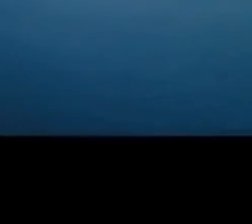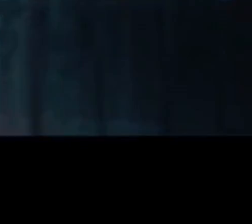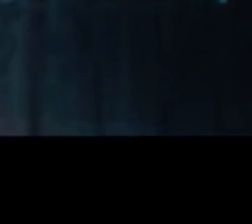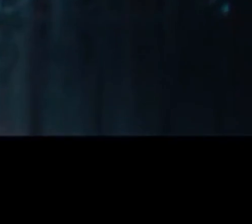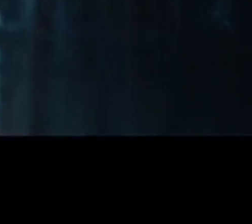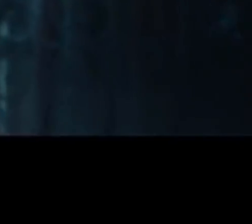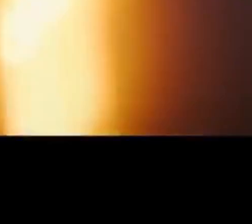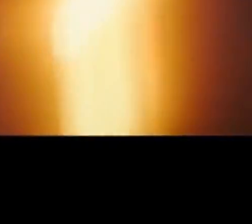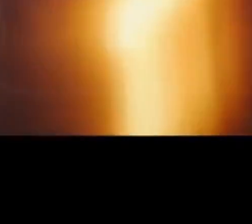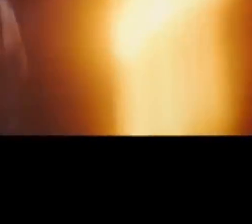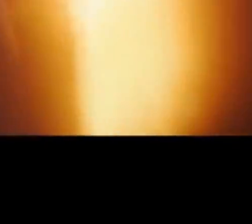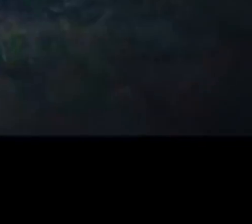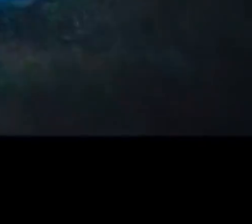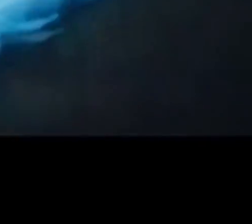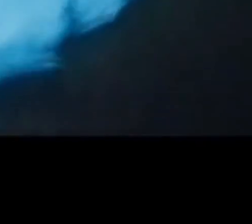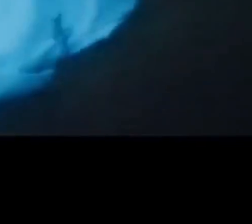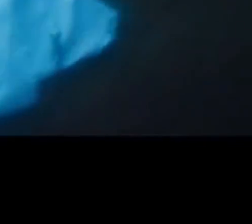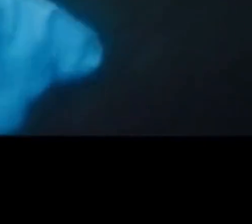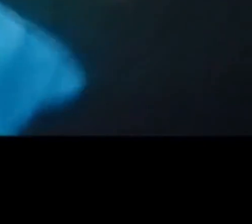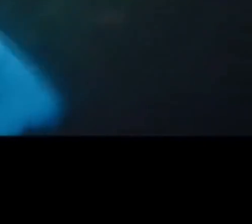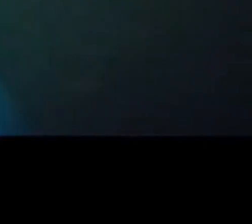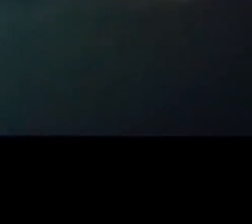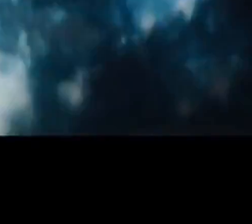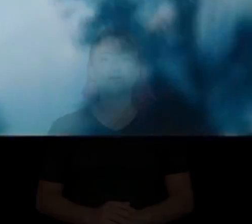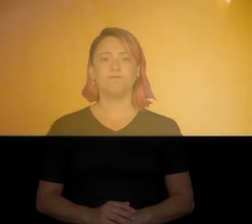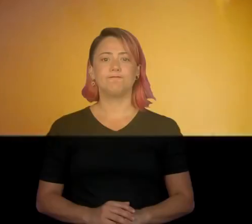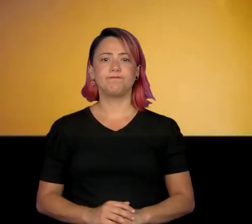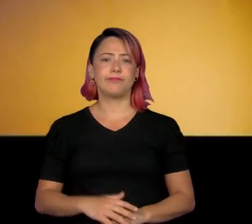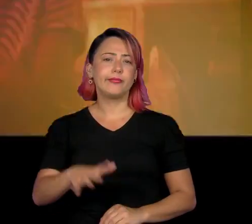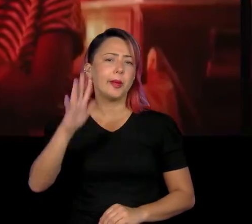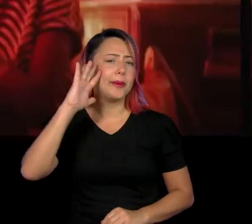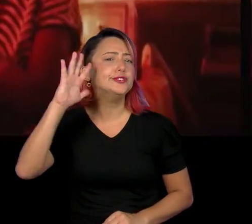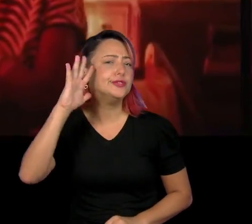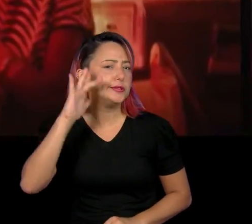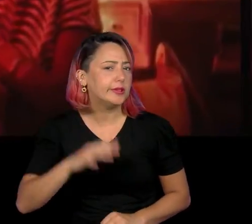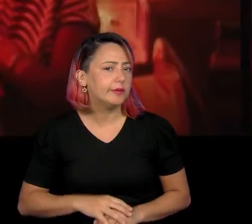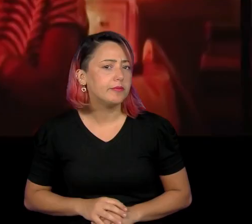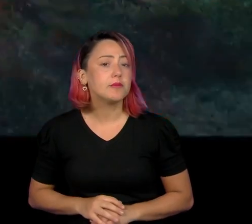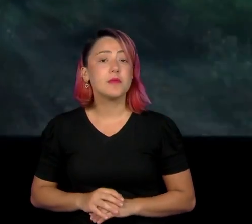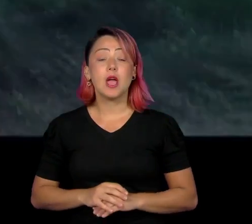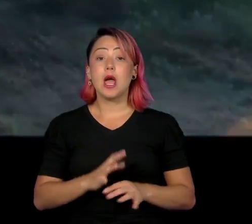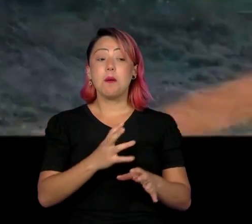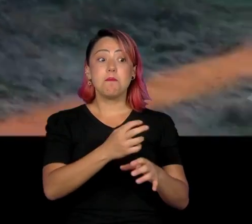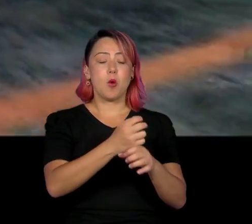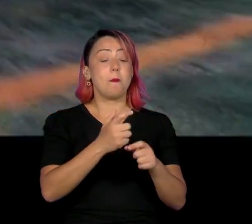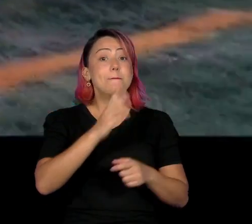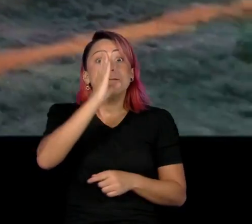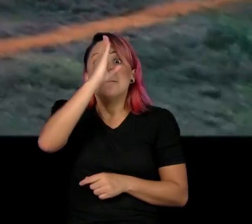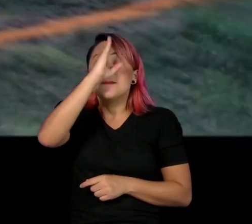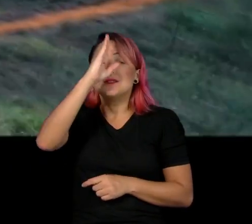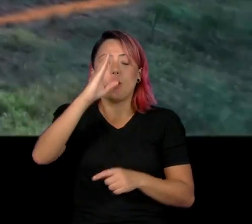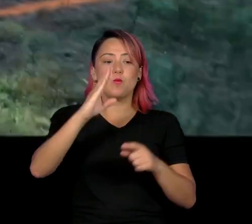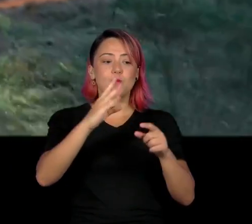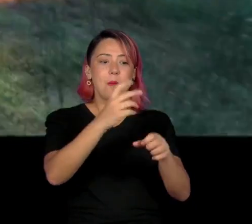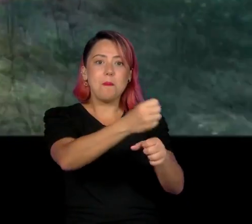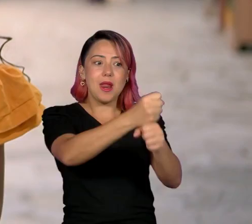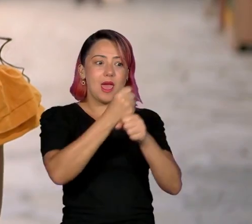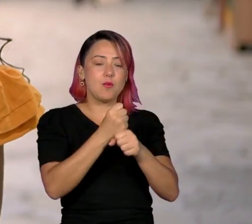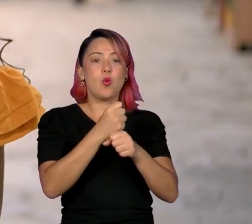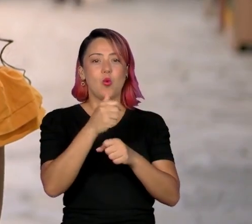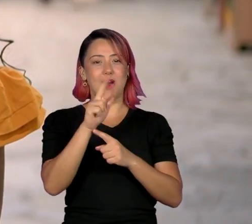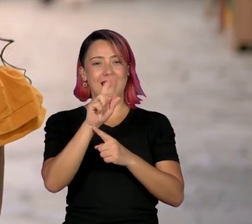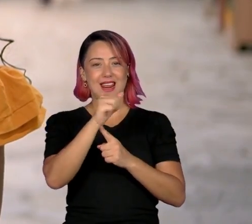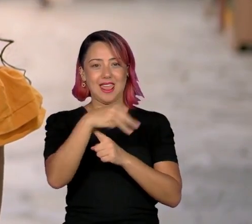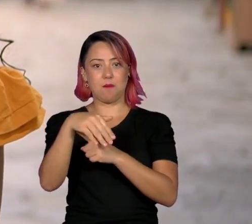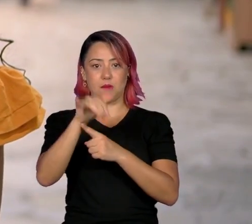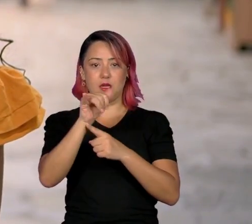tu me chamas se não me conhece? Imagina, eu acabei de ganhar um prêmio internacional, o maior prêmio da música, né, que é o Grammy Latino.